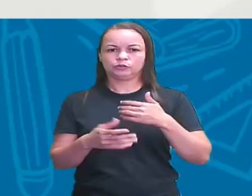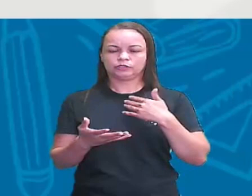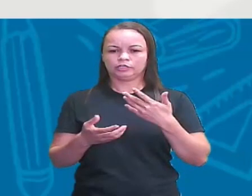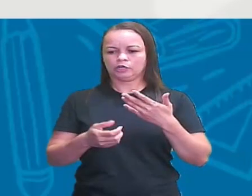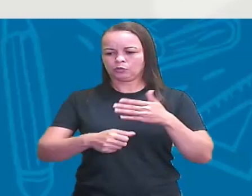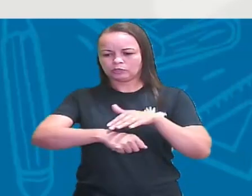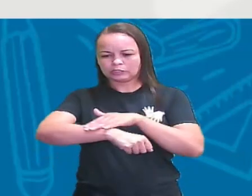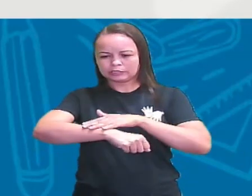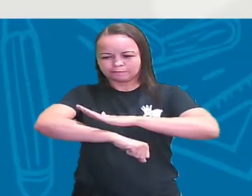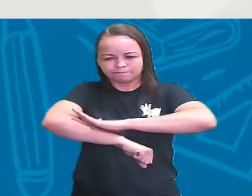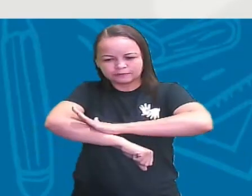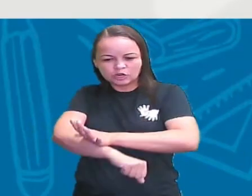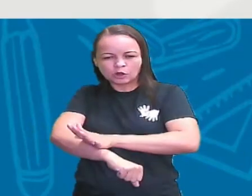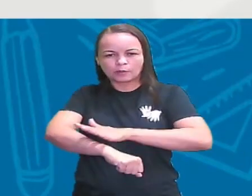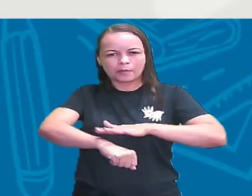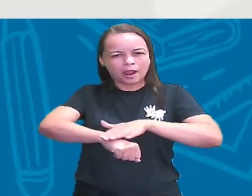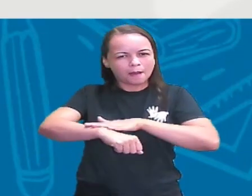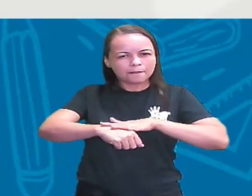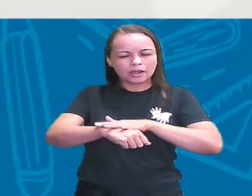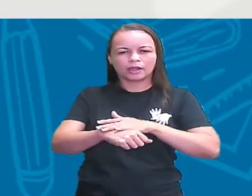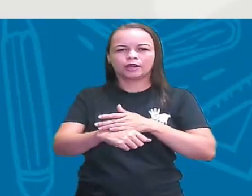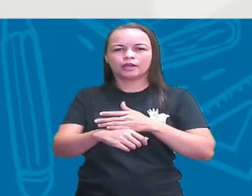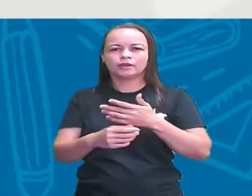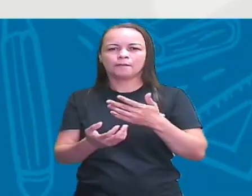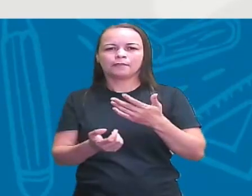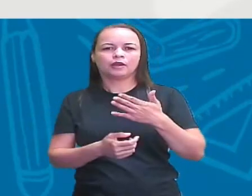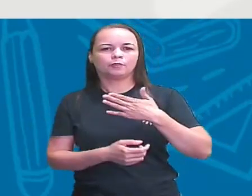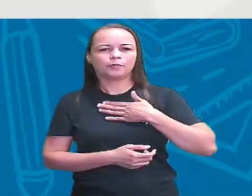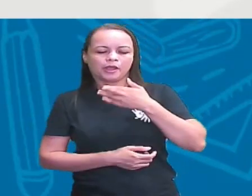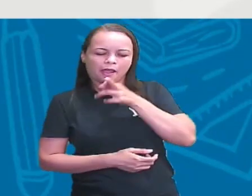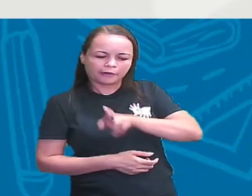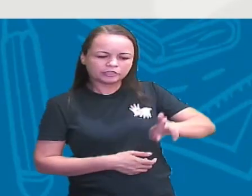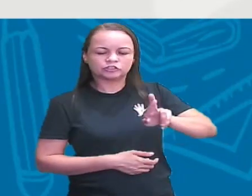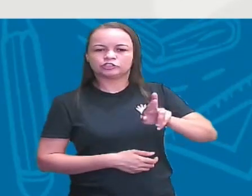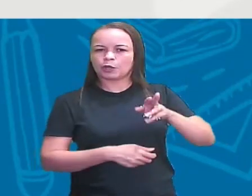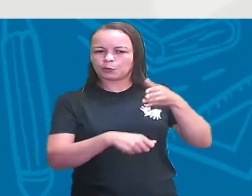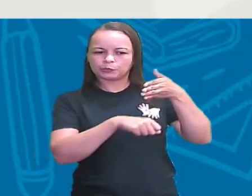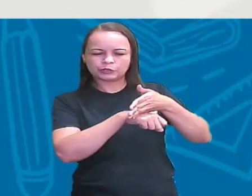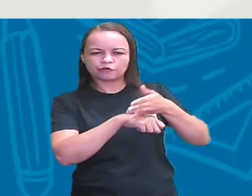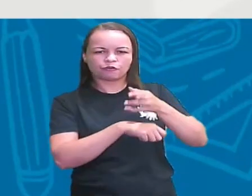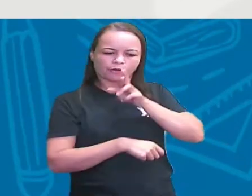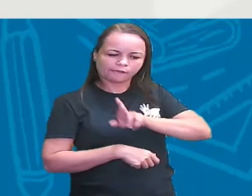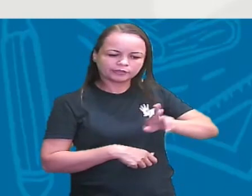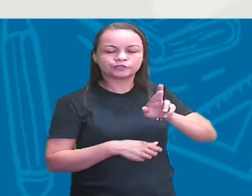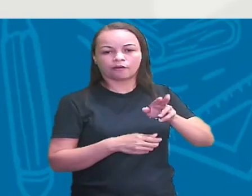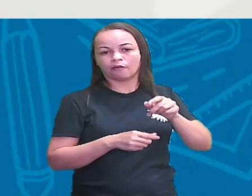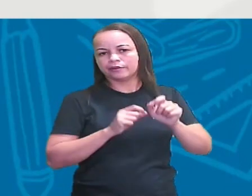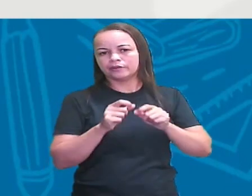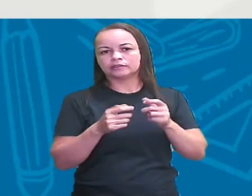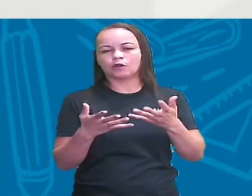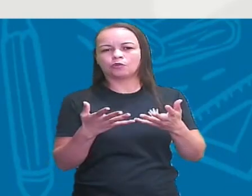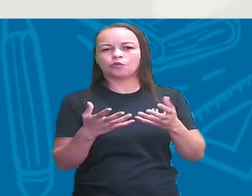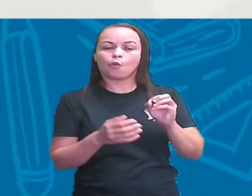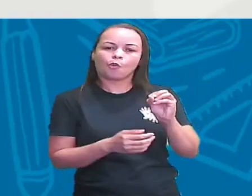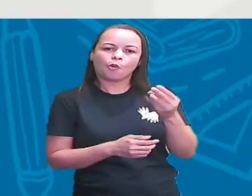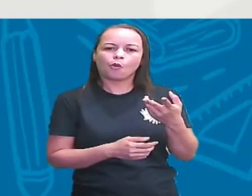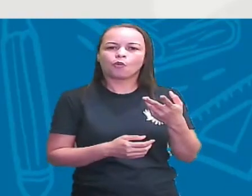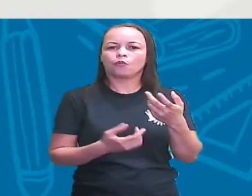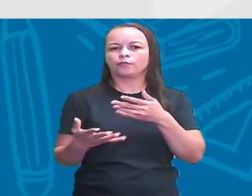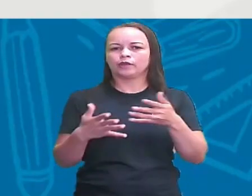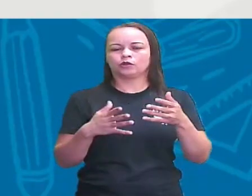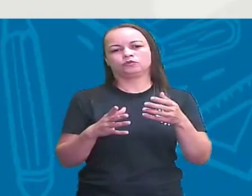da minha pele, a partir do momento que eu sou discriminado pela minha religião, a religião que eu frequento, né? Ou pela minha